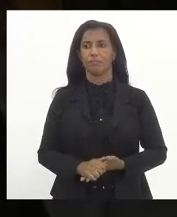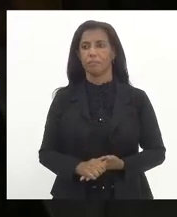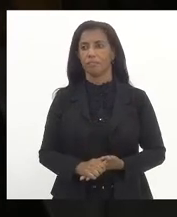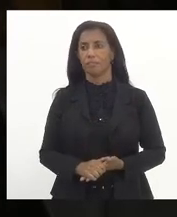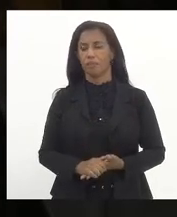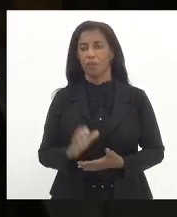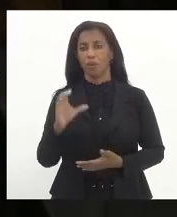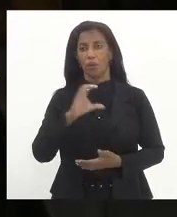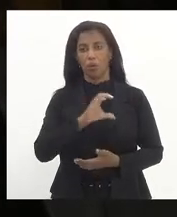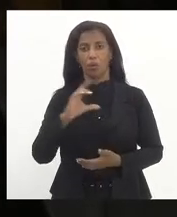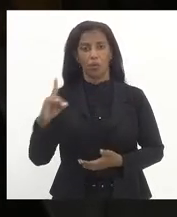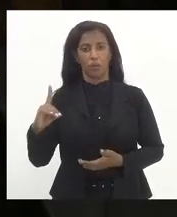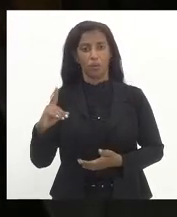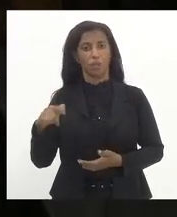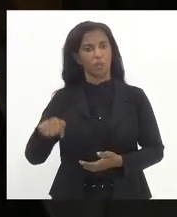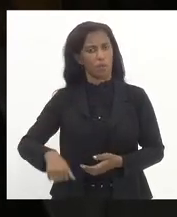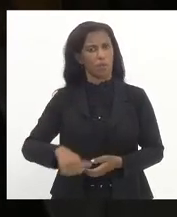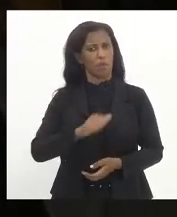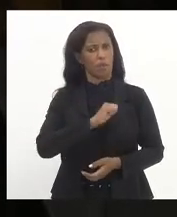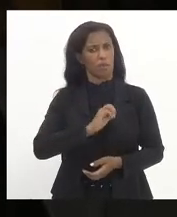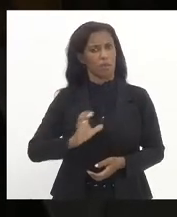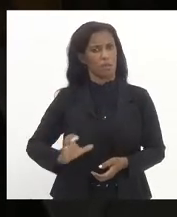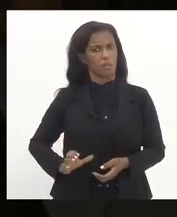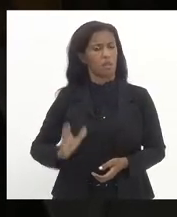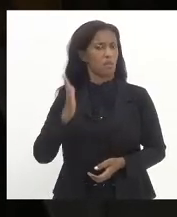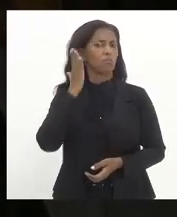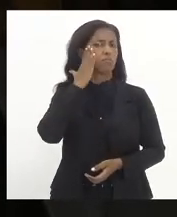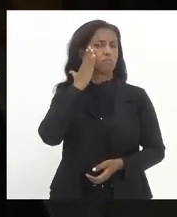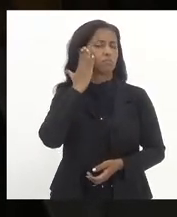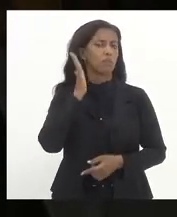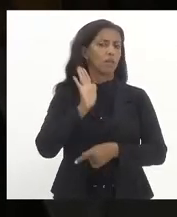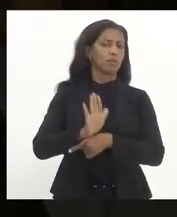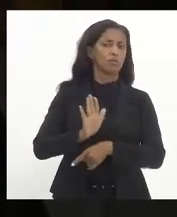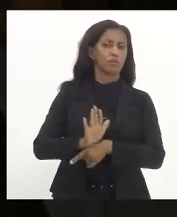a coordenação do próprio presidente da Casa, deputado André Siciliano,